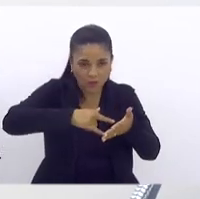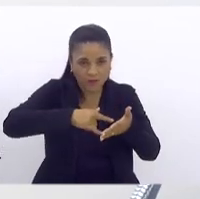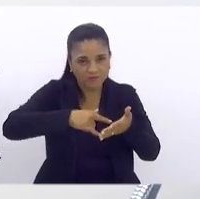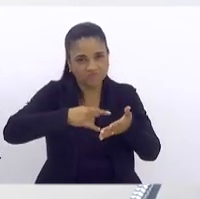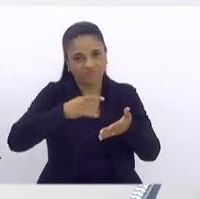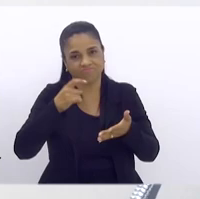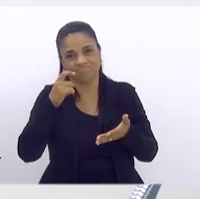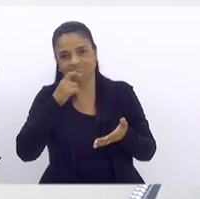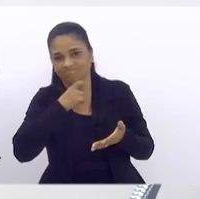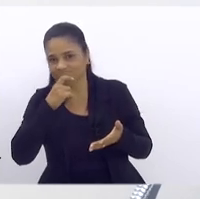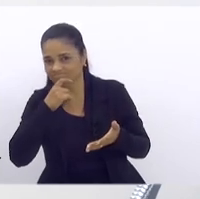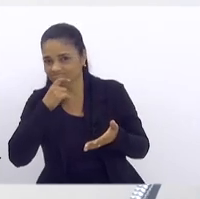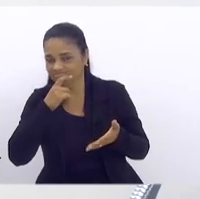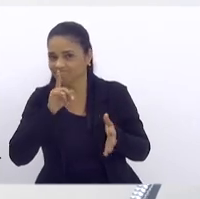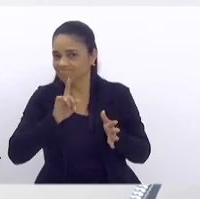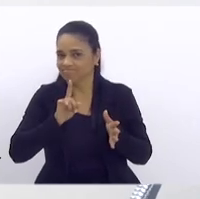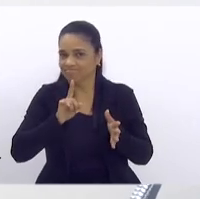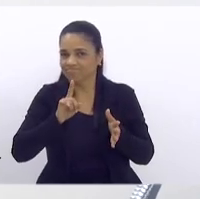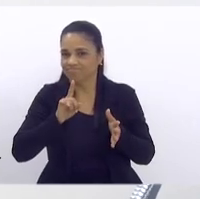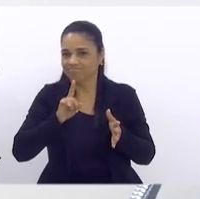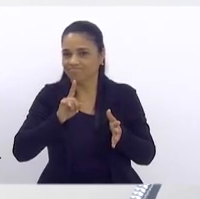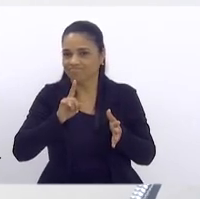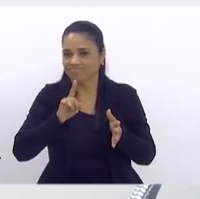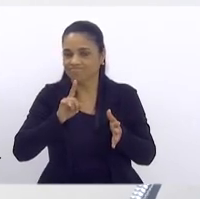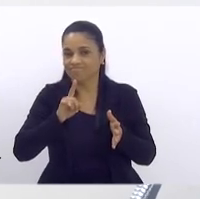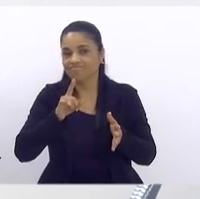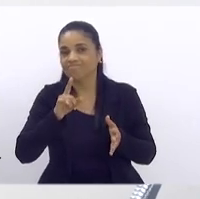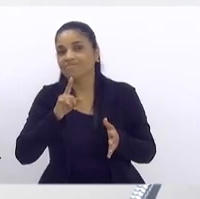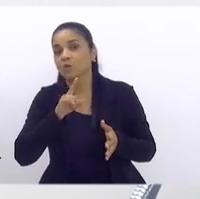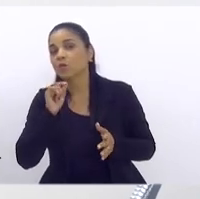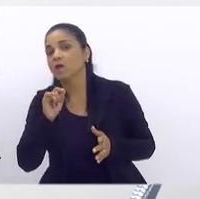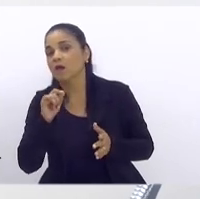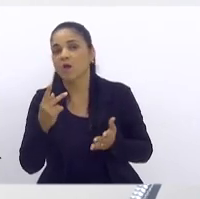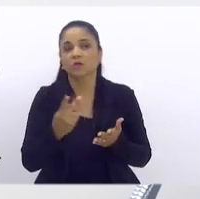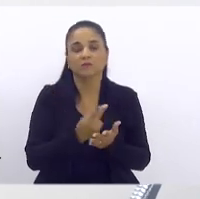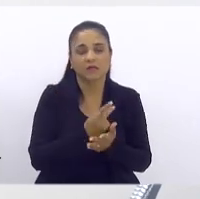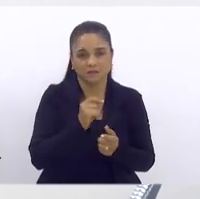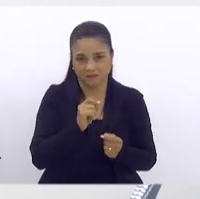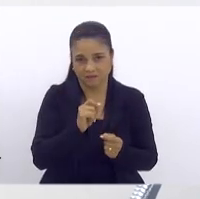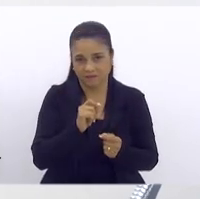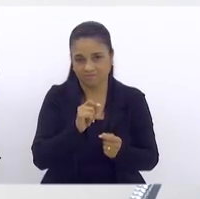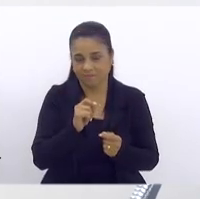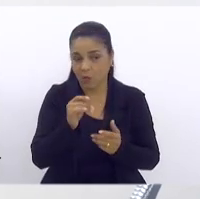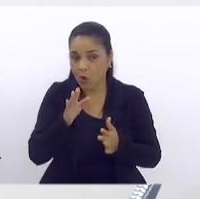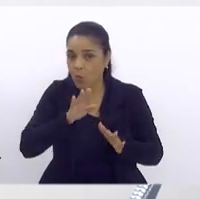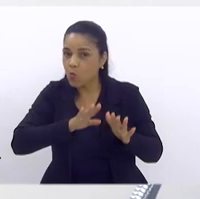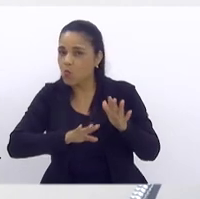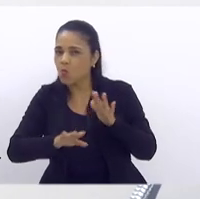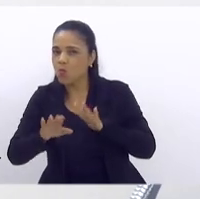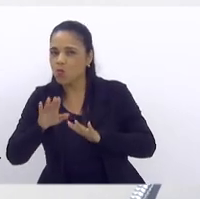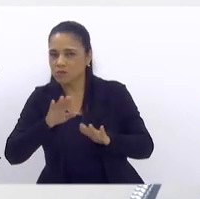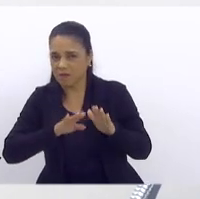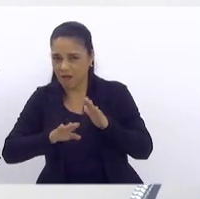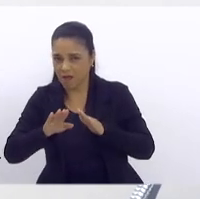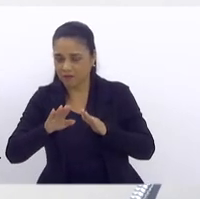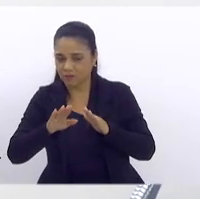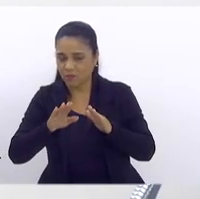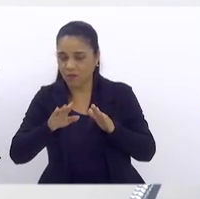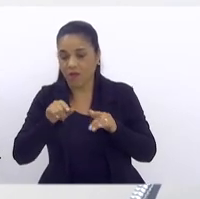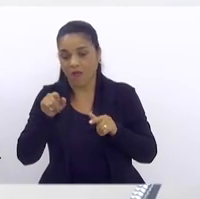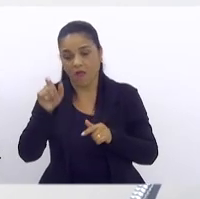relativa, existe exatamente isso. A gente está tendo que ter cuidado, porque, como ela falou, ela não